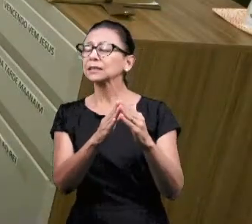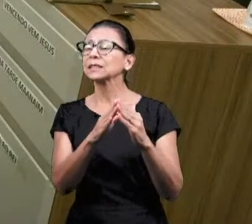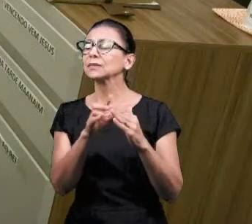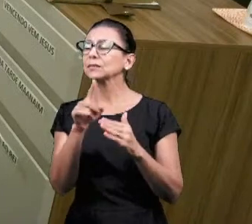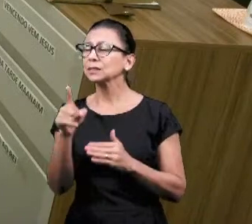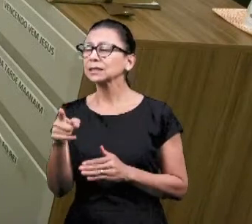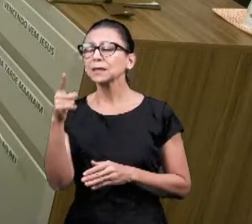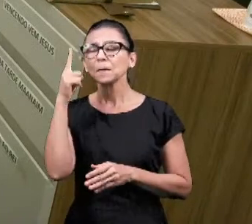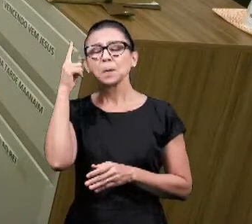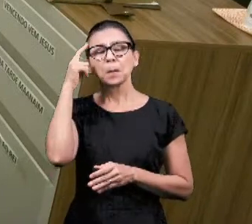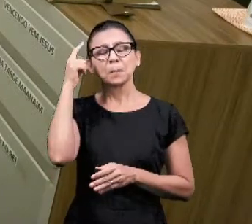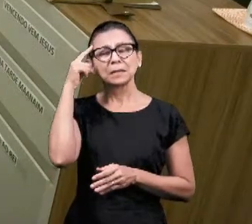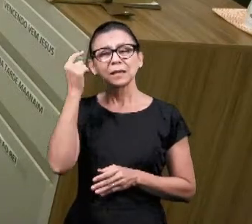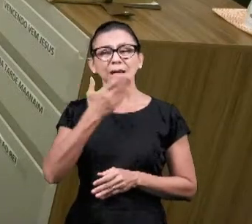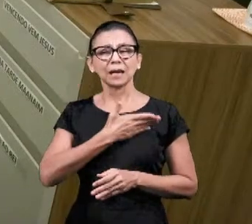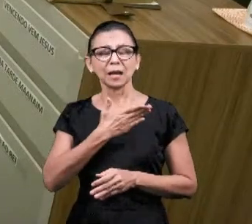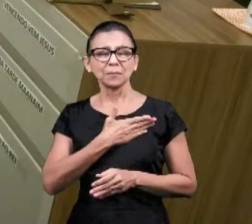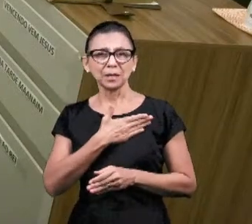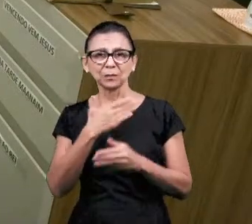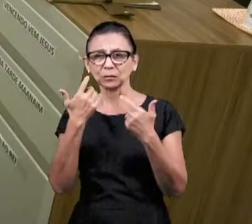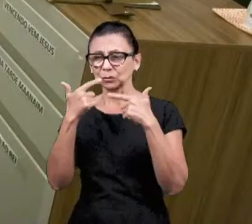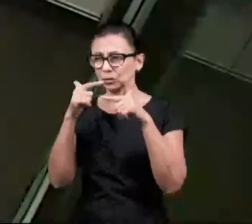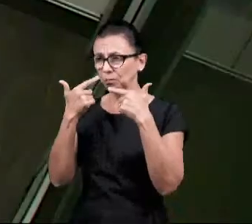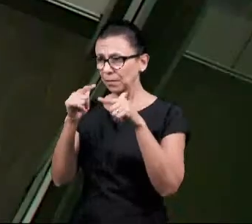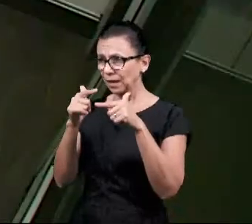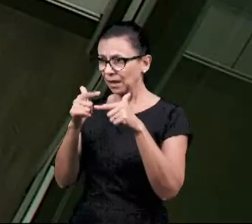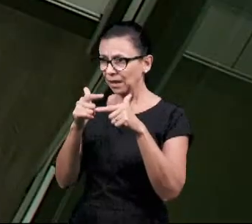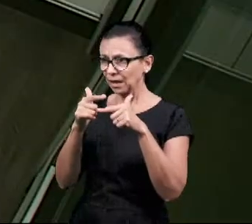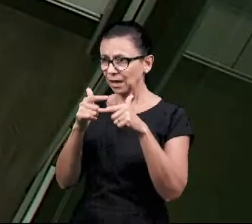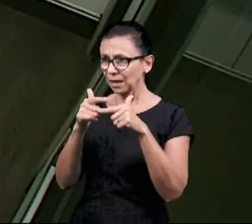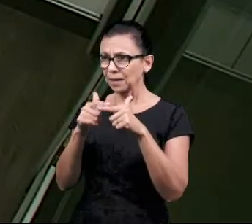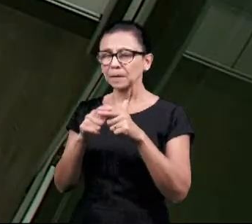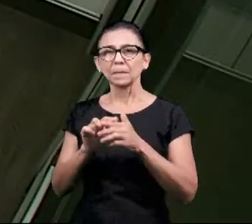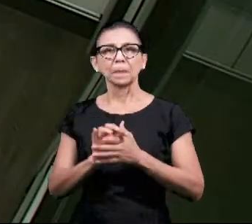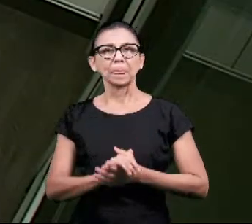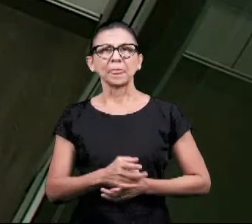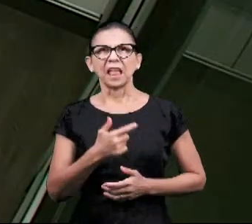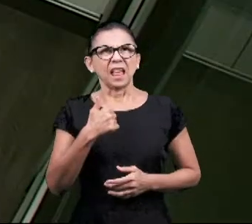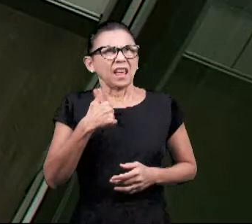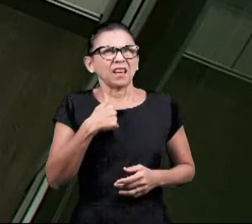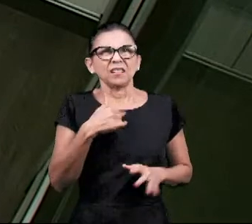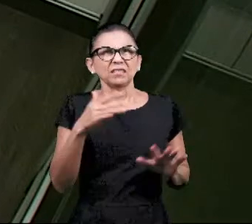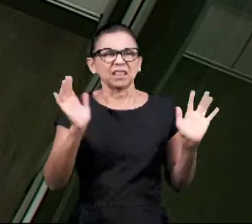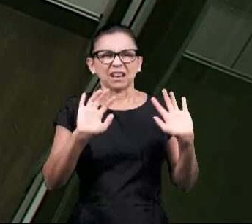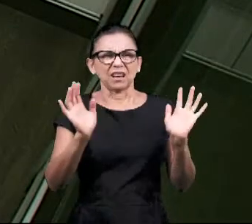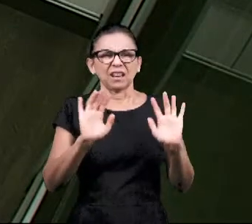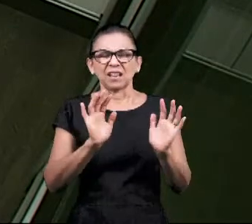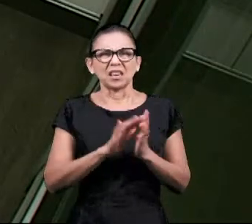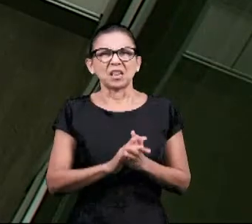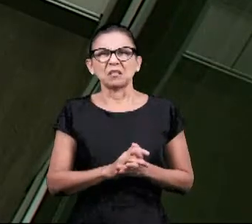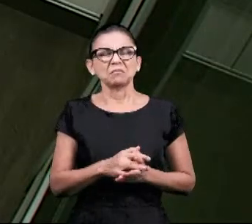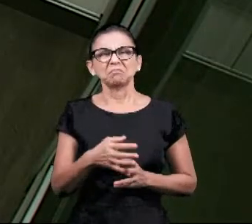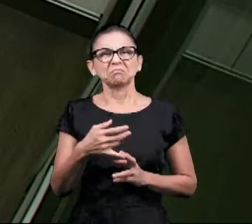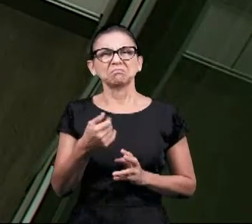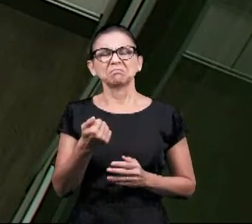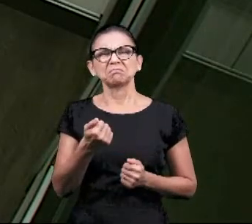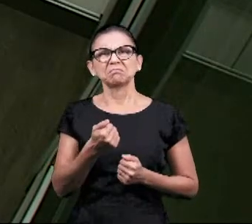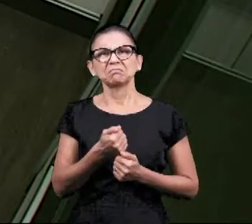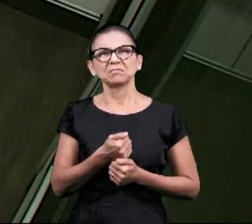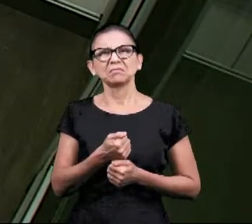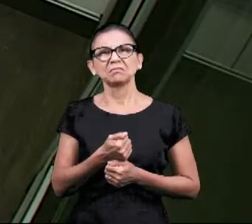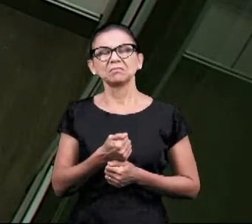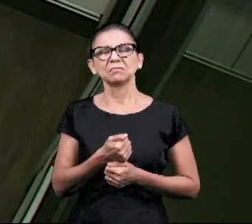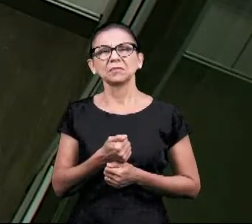chacota, alguma coisa, mas o senhor saiu dali decidido. Eu não pensei nisso, eu não tinha nem ideia do que ia acontecer depois. E o que